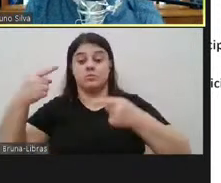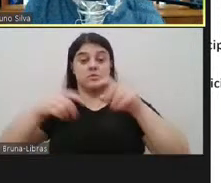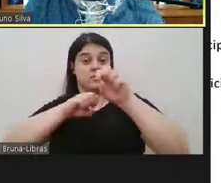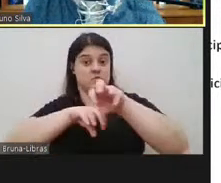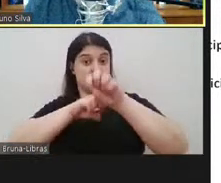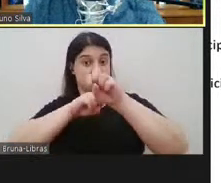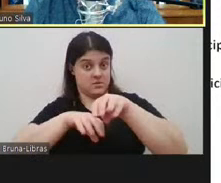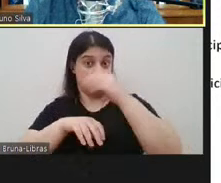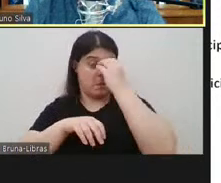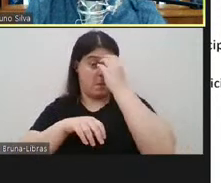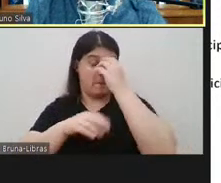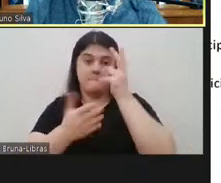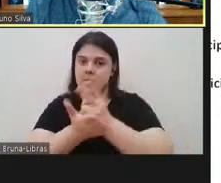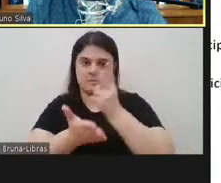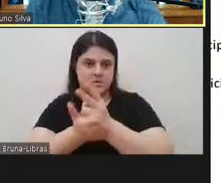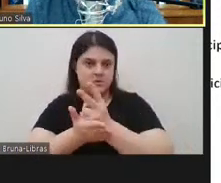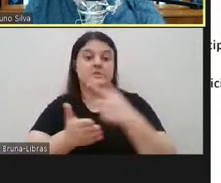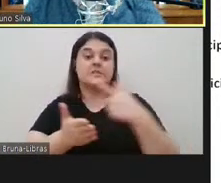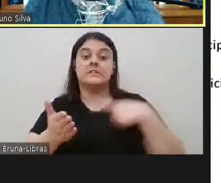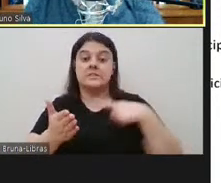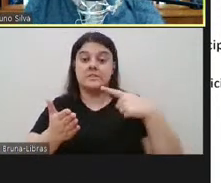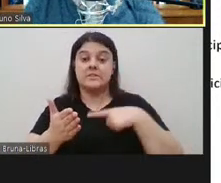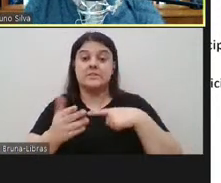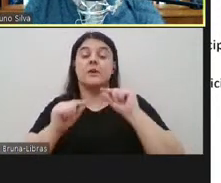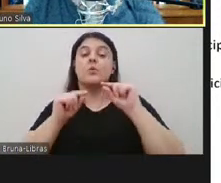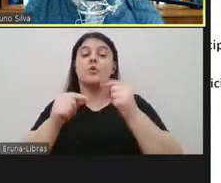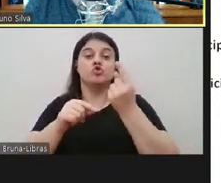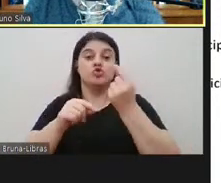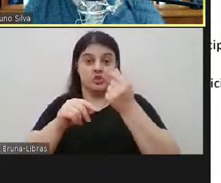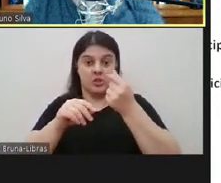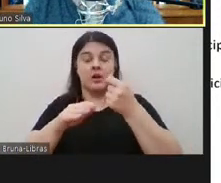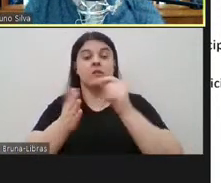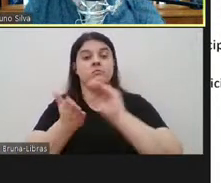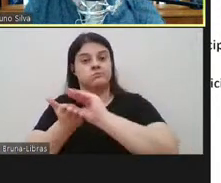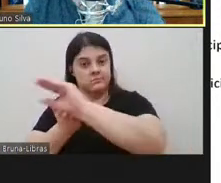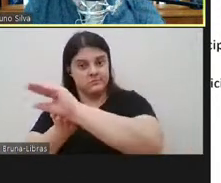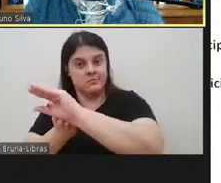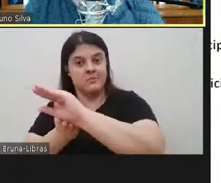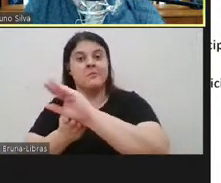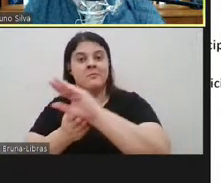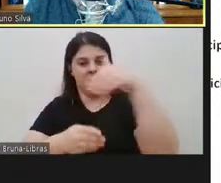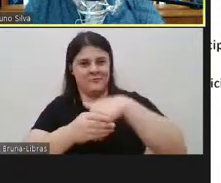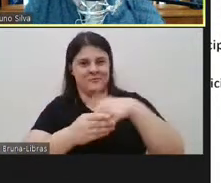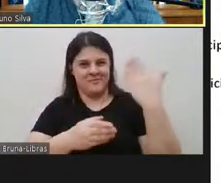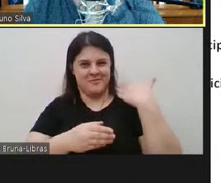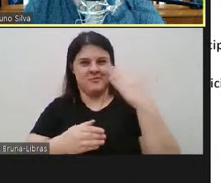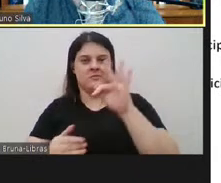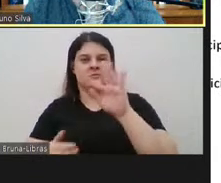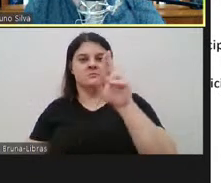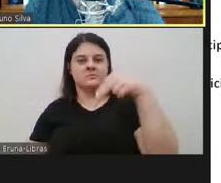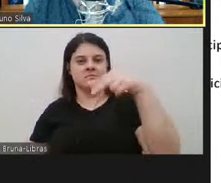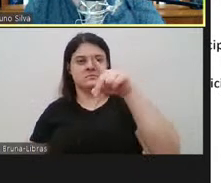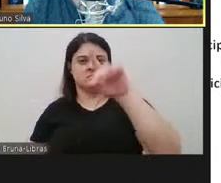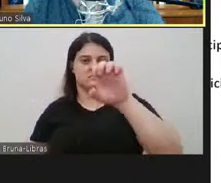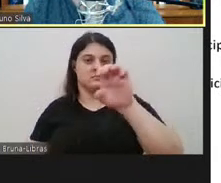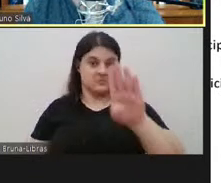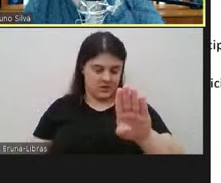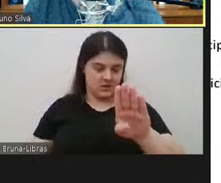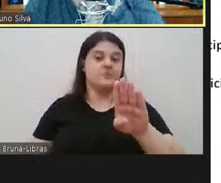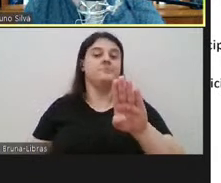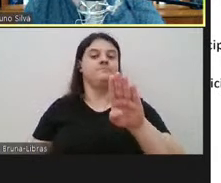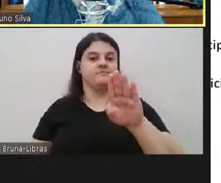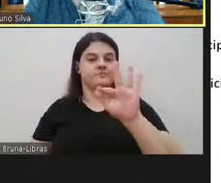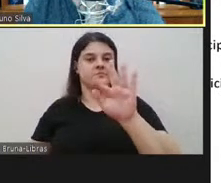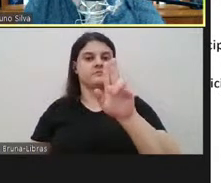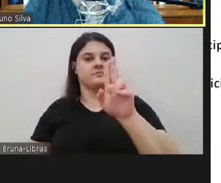professor legal mesma coisa você tem um fundo nacional que financia as ações para votar nesse sentimento chamado fumo bebe né